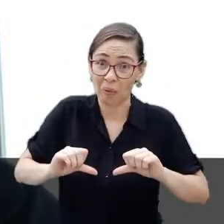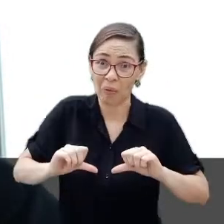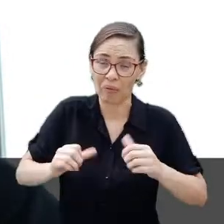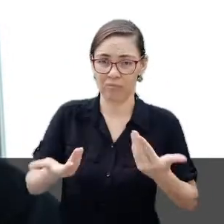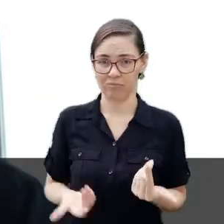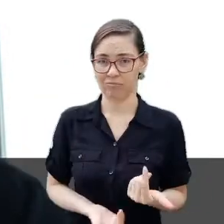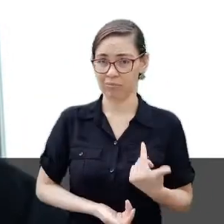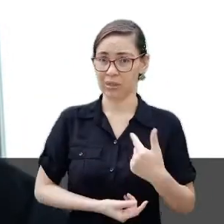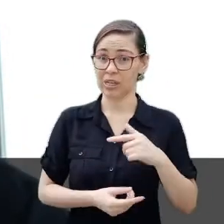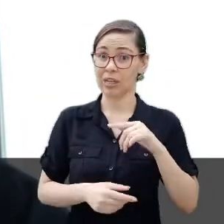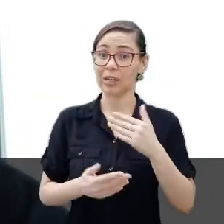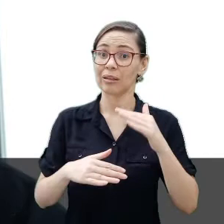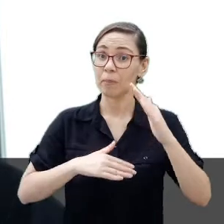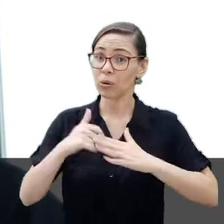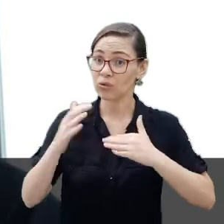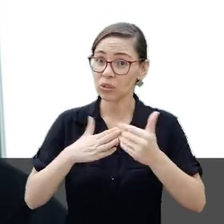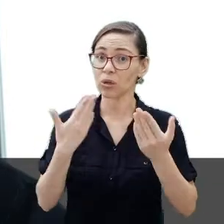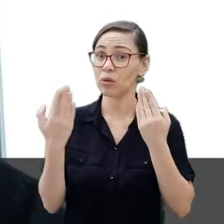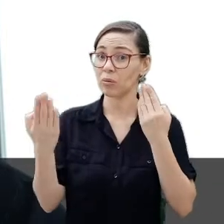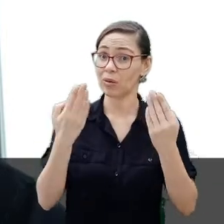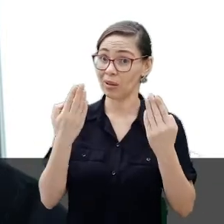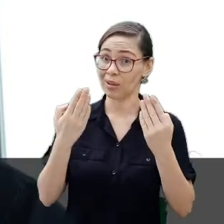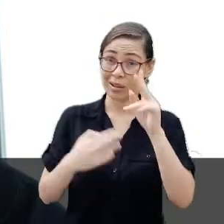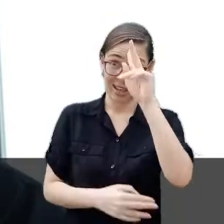Atuar como psicóloga e não